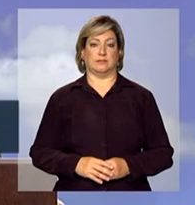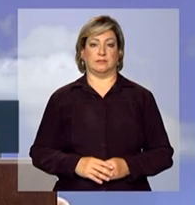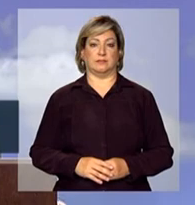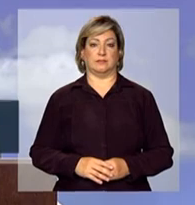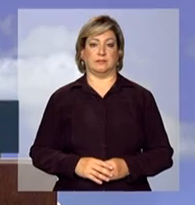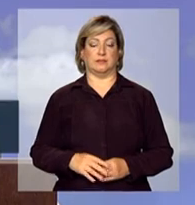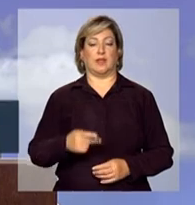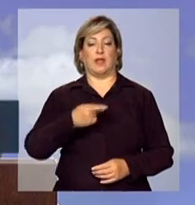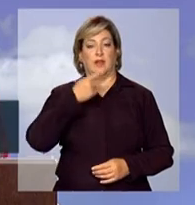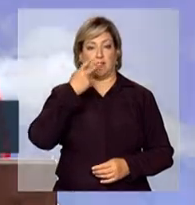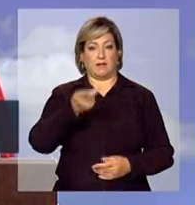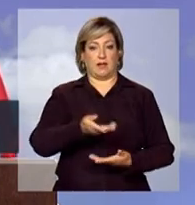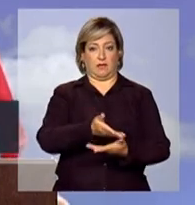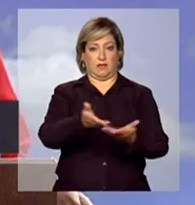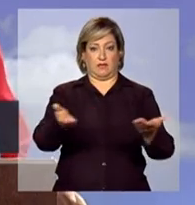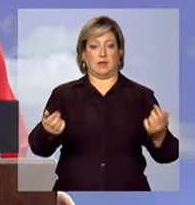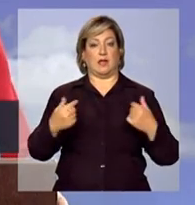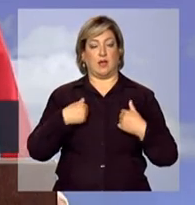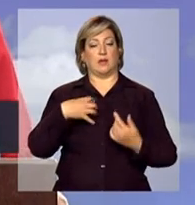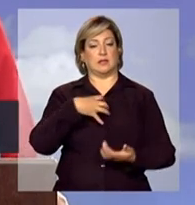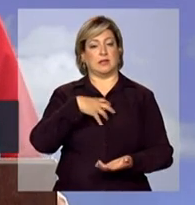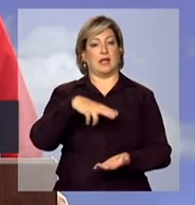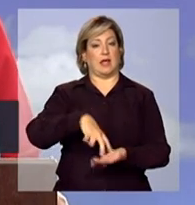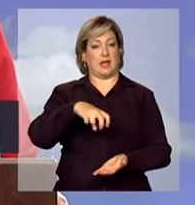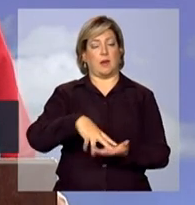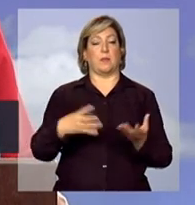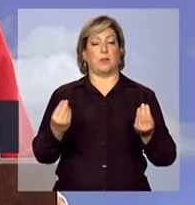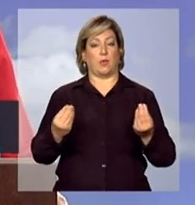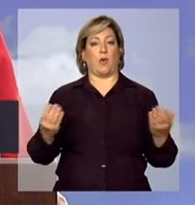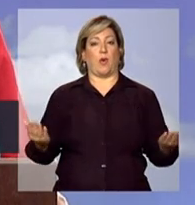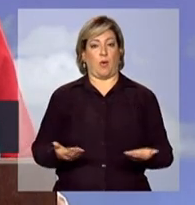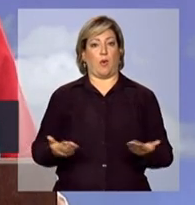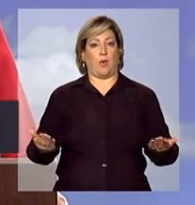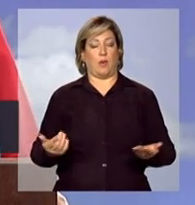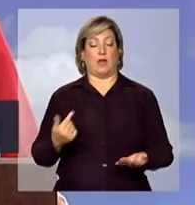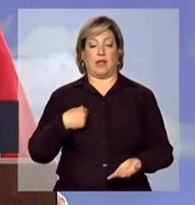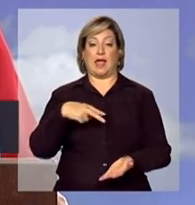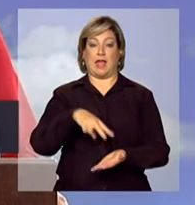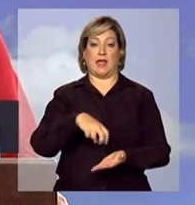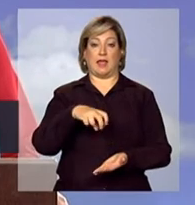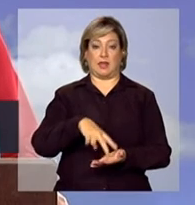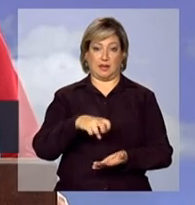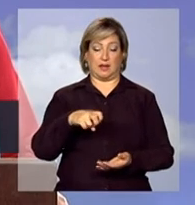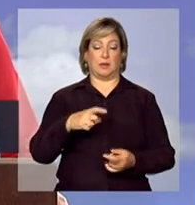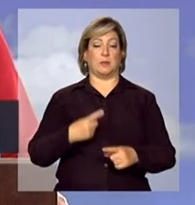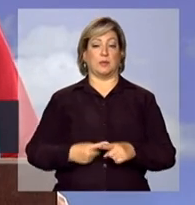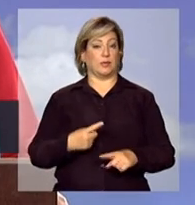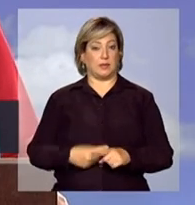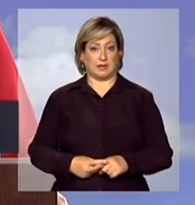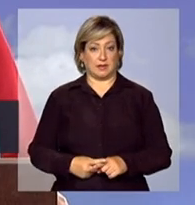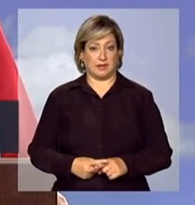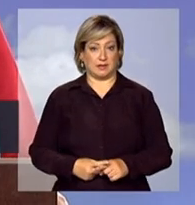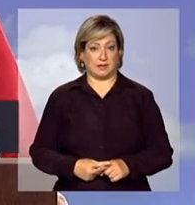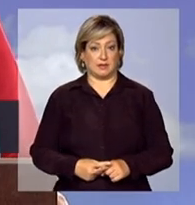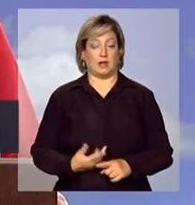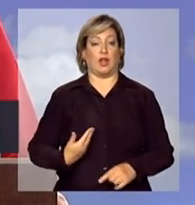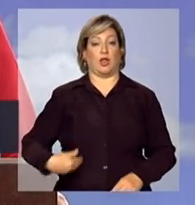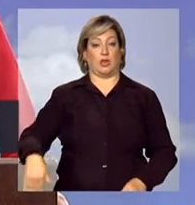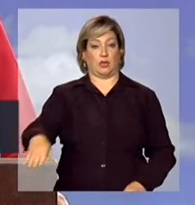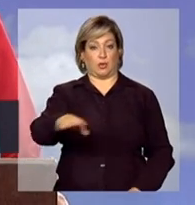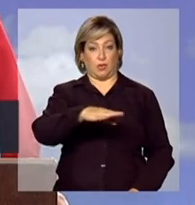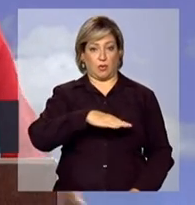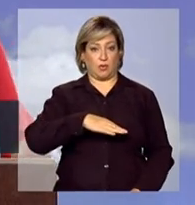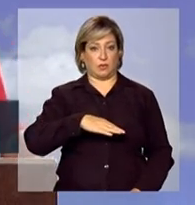quer dizer a vocês que eu me alegro muito hoje me alegro por quê e nós